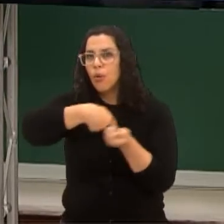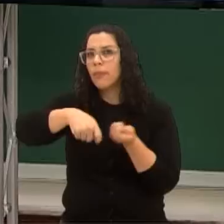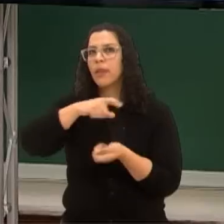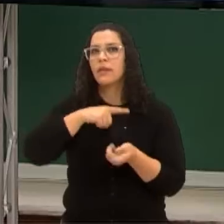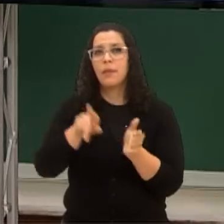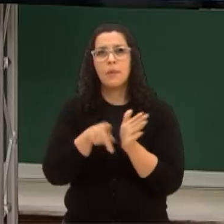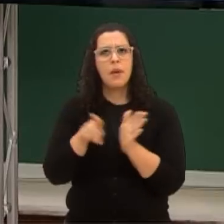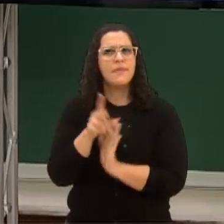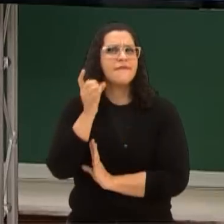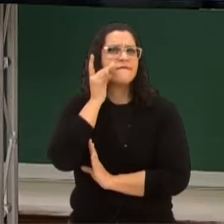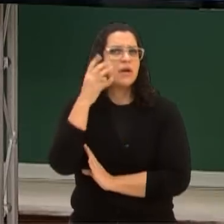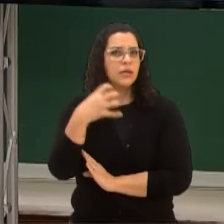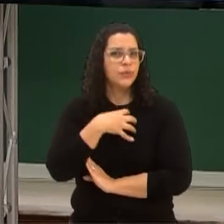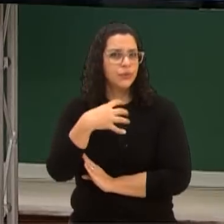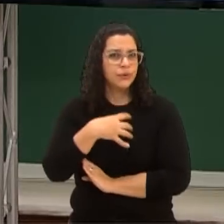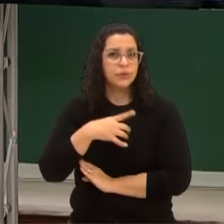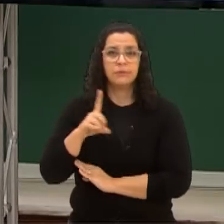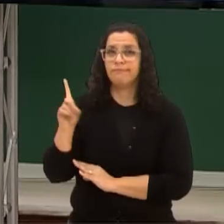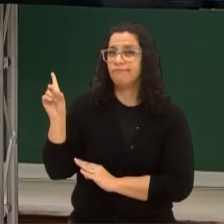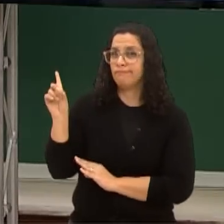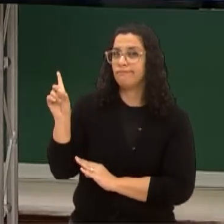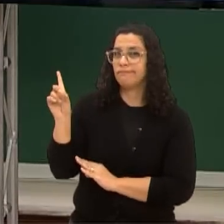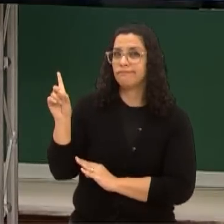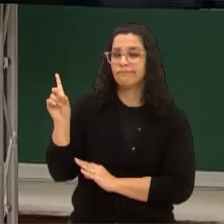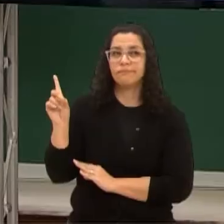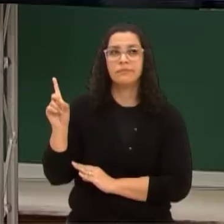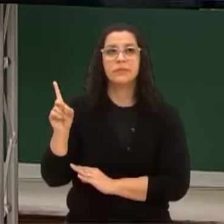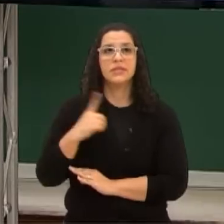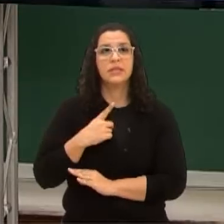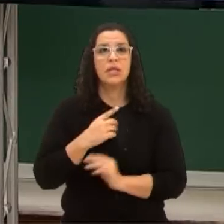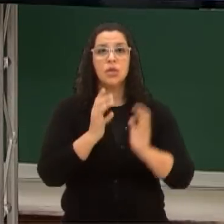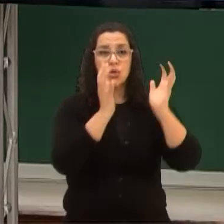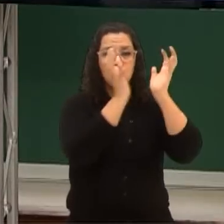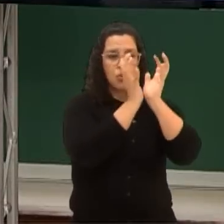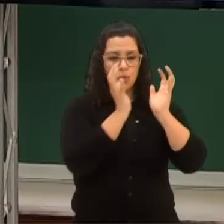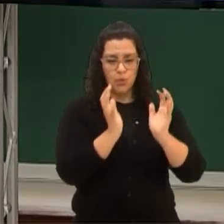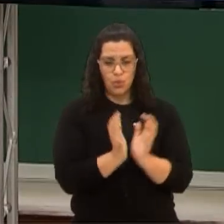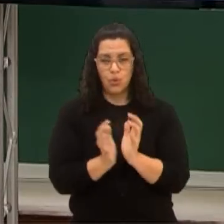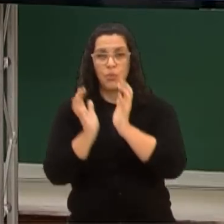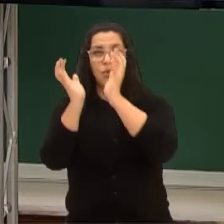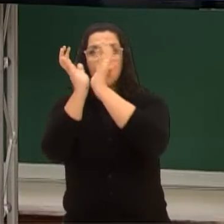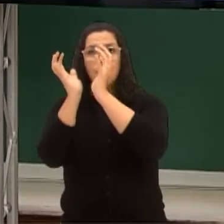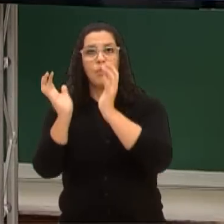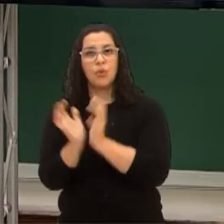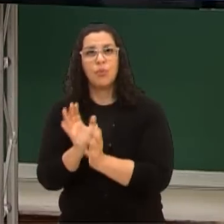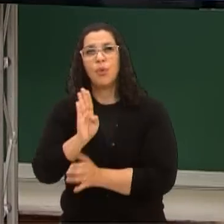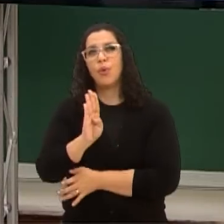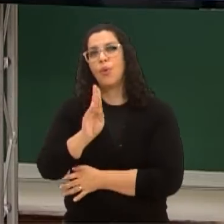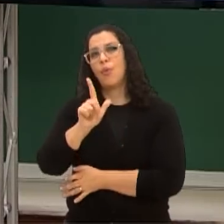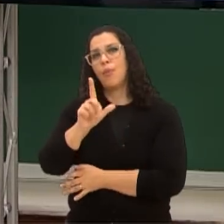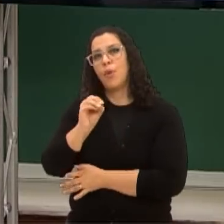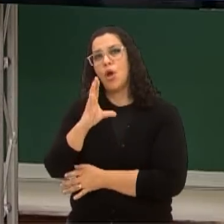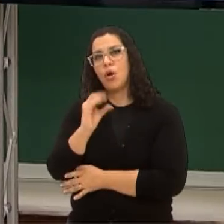mais facilitada, digamos assim, são os blocos econômicos, né? Então,